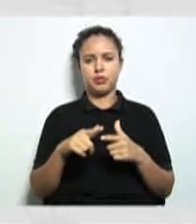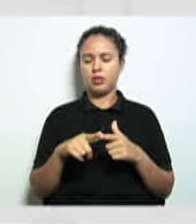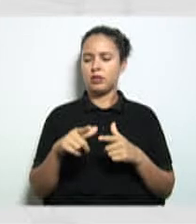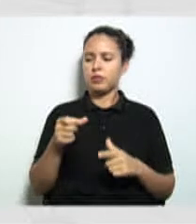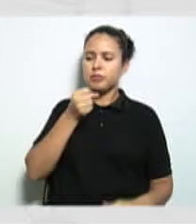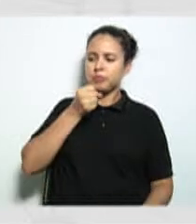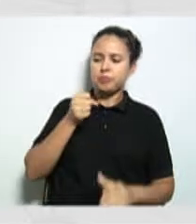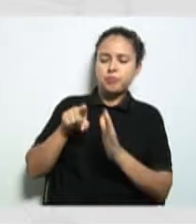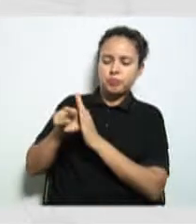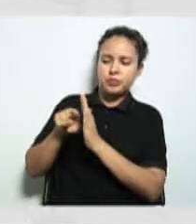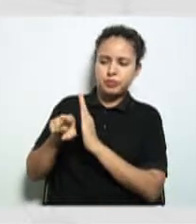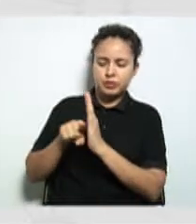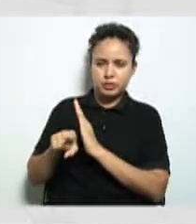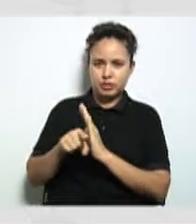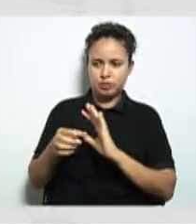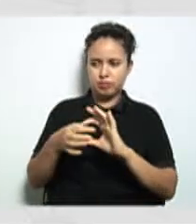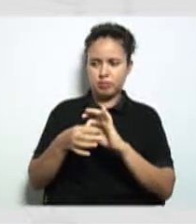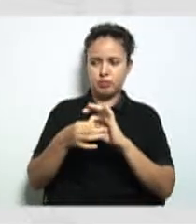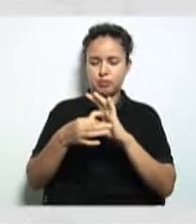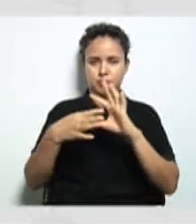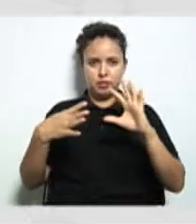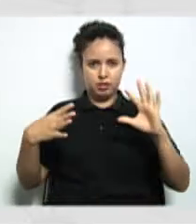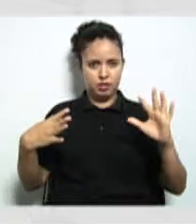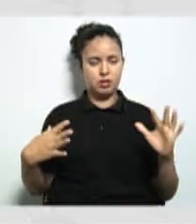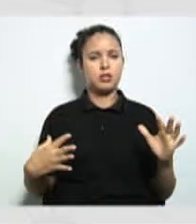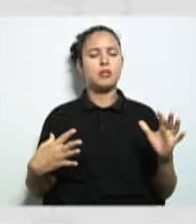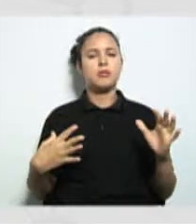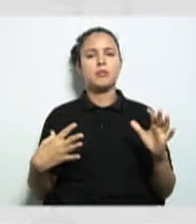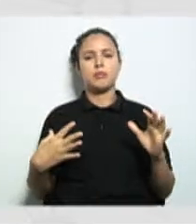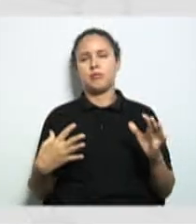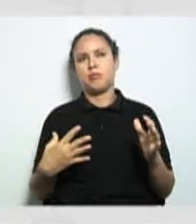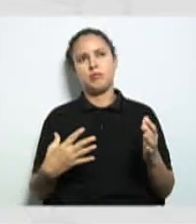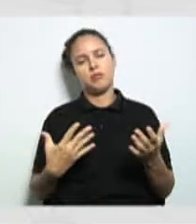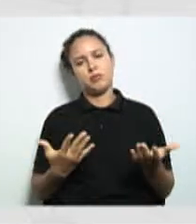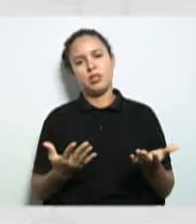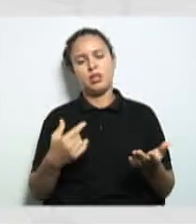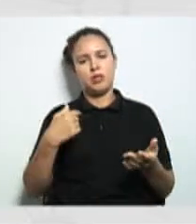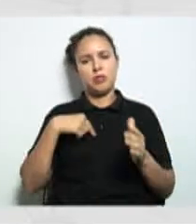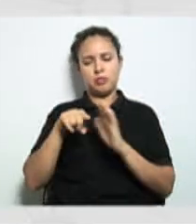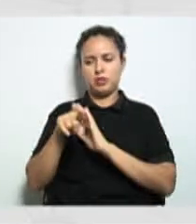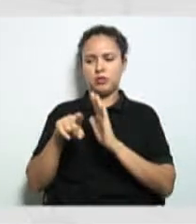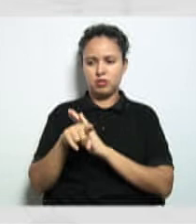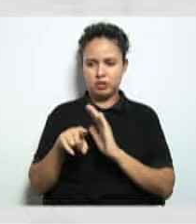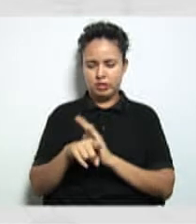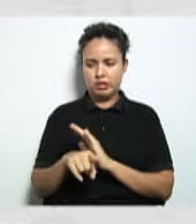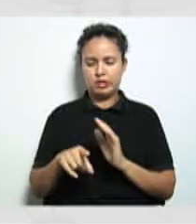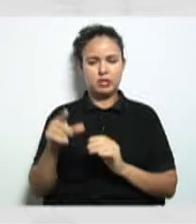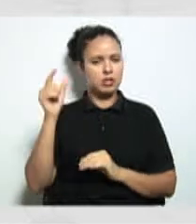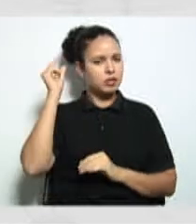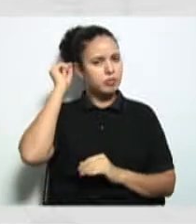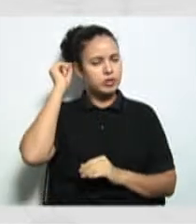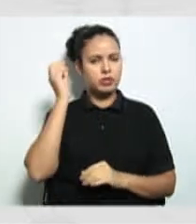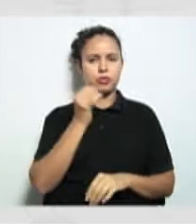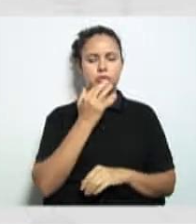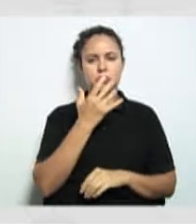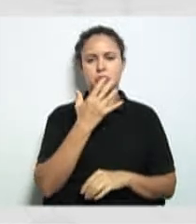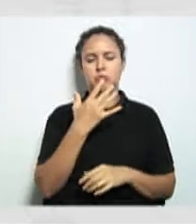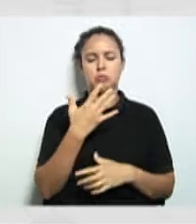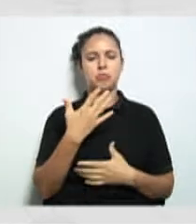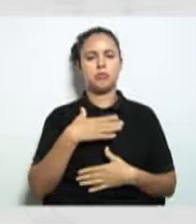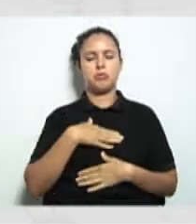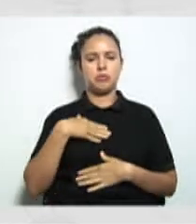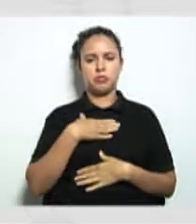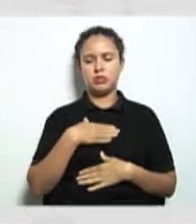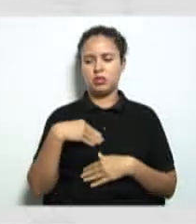pesquisa, né, professora? Não, eu vou fazer um questionário aleatório, né? Eu vou perguntar a cor do cabelo, rosa, cor preferida. E aí a gente vai conversar,